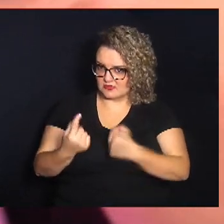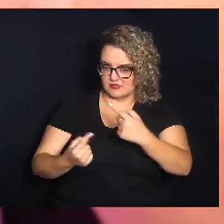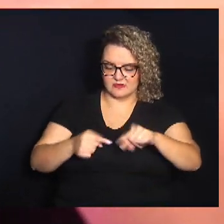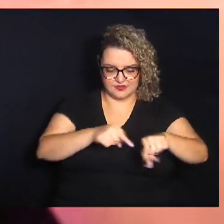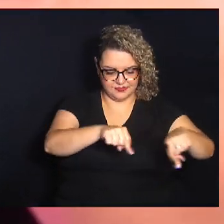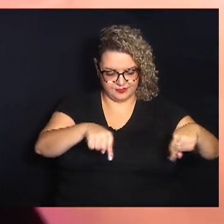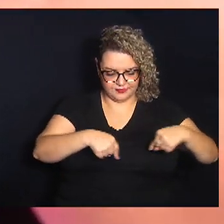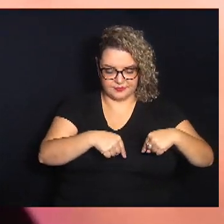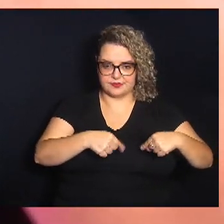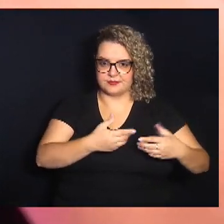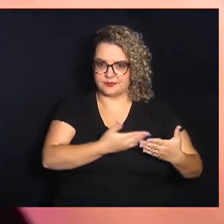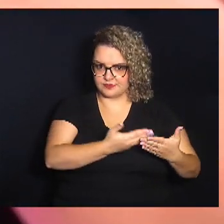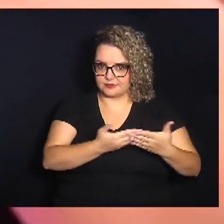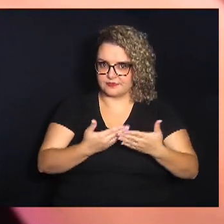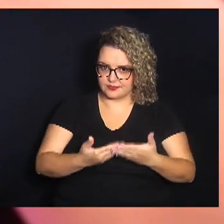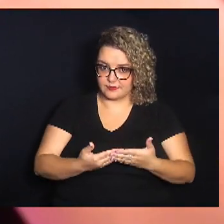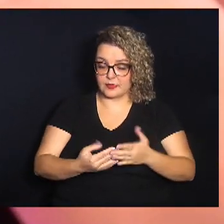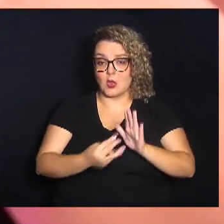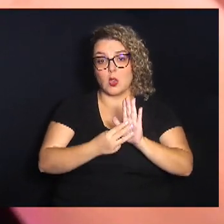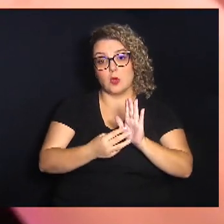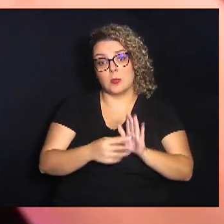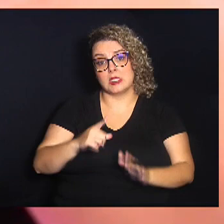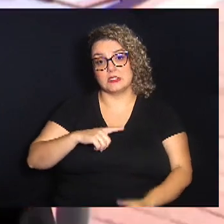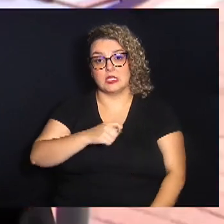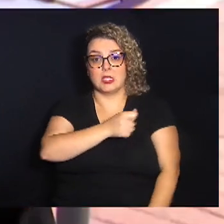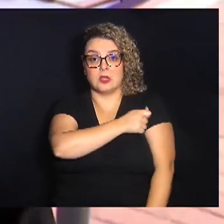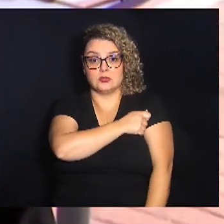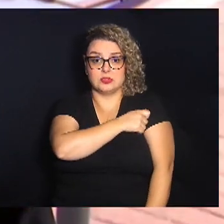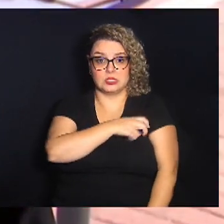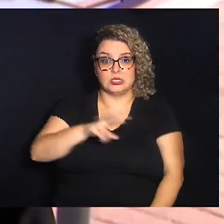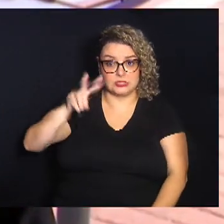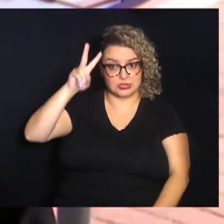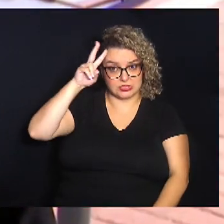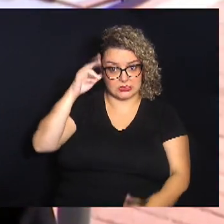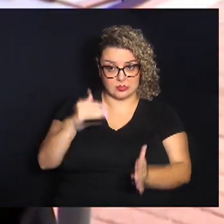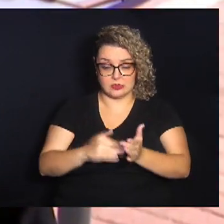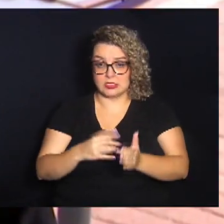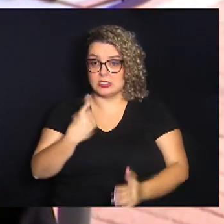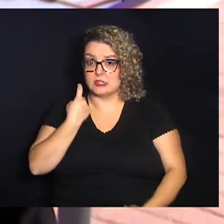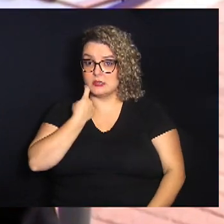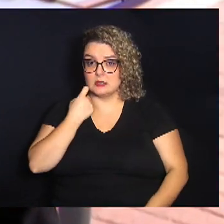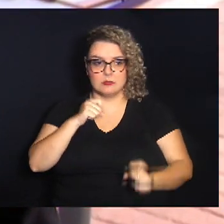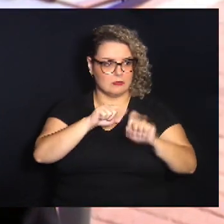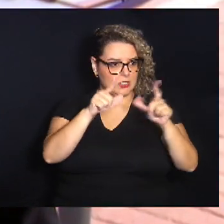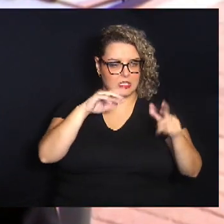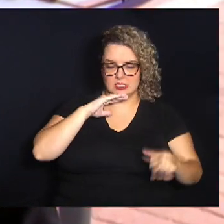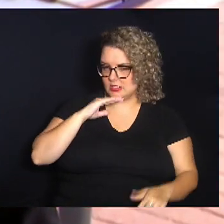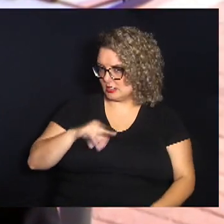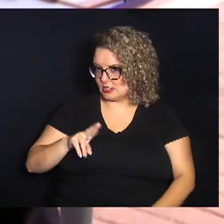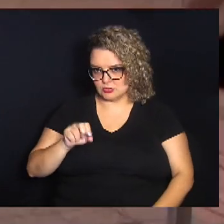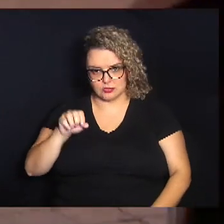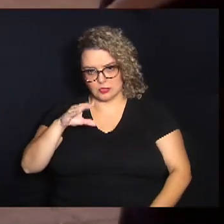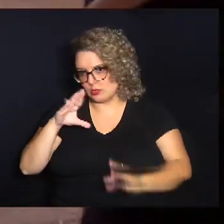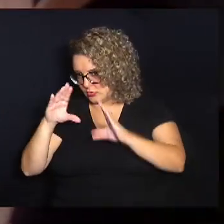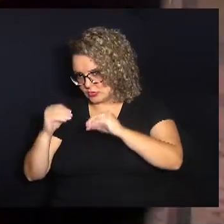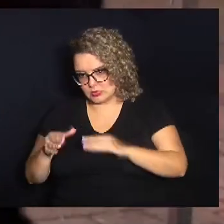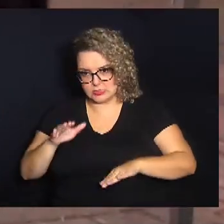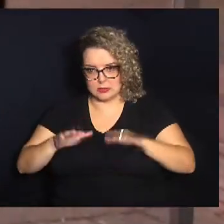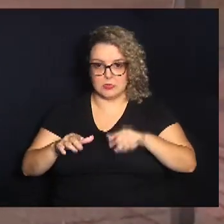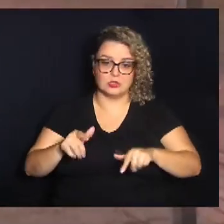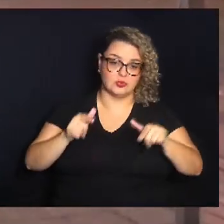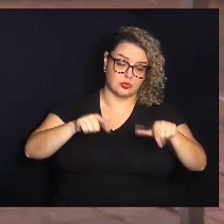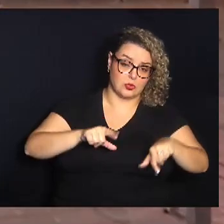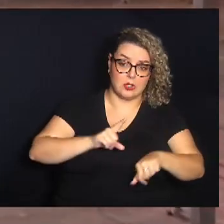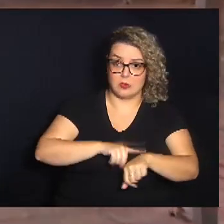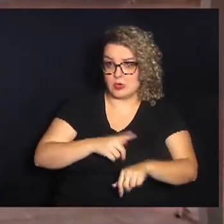Com relação à metodologia, os alunos têm aula de segunda a sexta, seja manhã, tarde ou noite, depende do local e horário